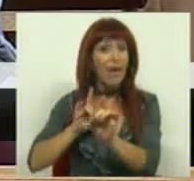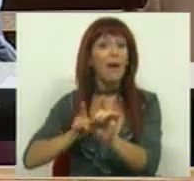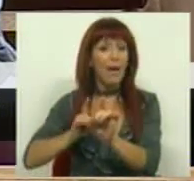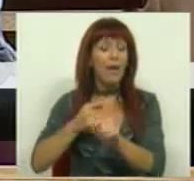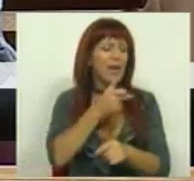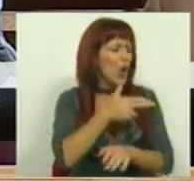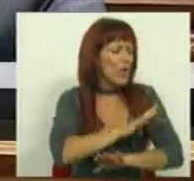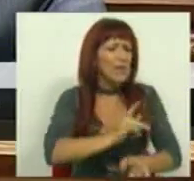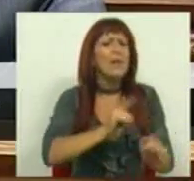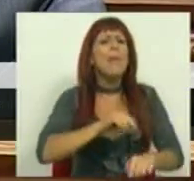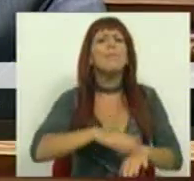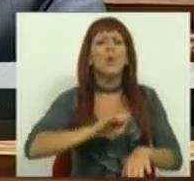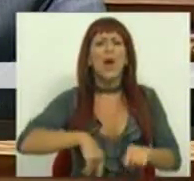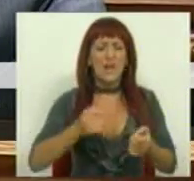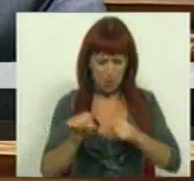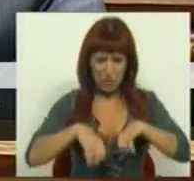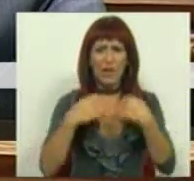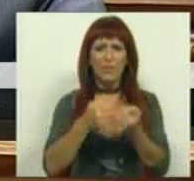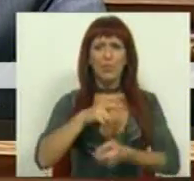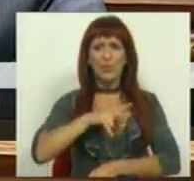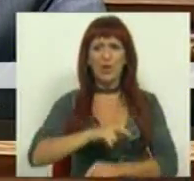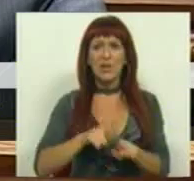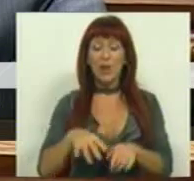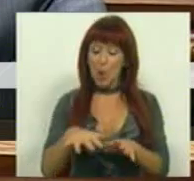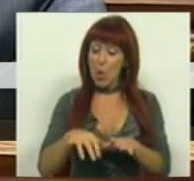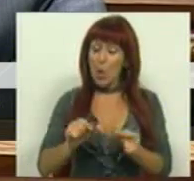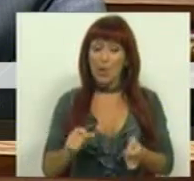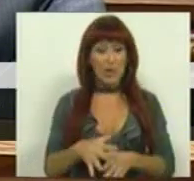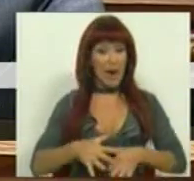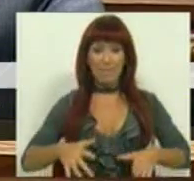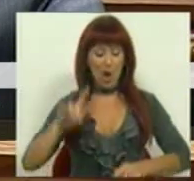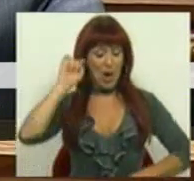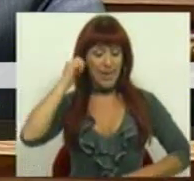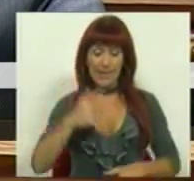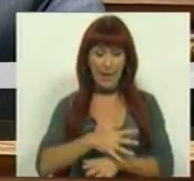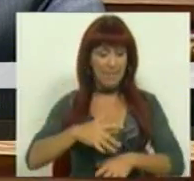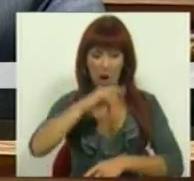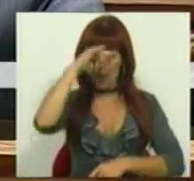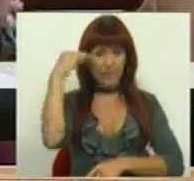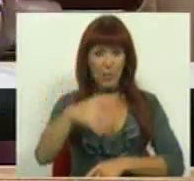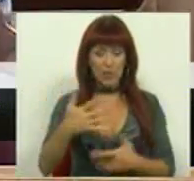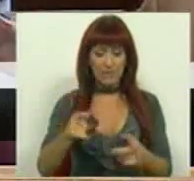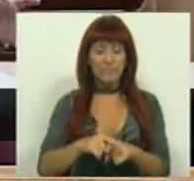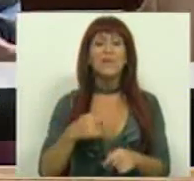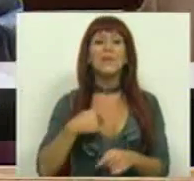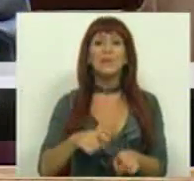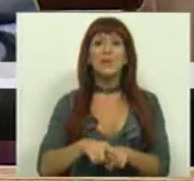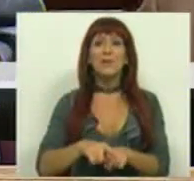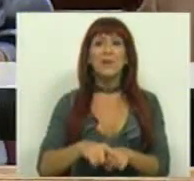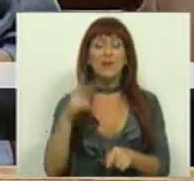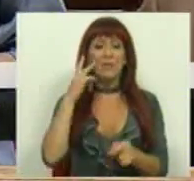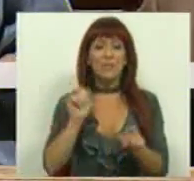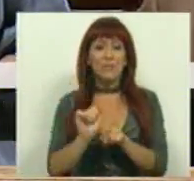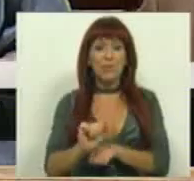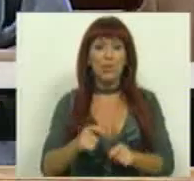e catastróficos em particular para a sociedade portuguesa. No contexto da maior crise, da maior dificuldade vivida do